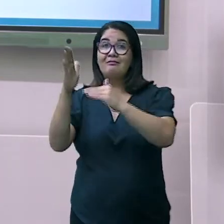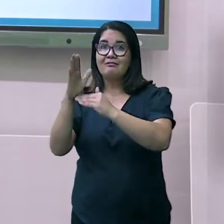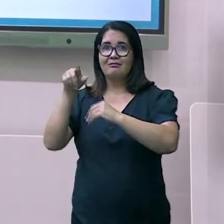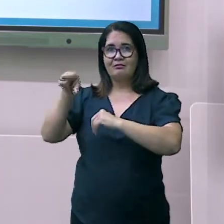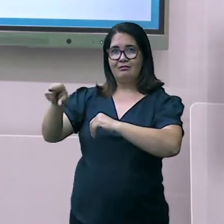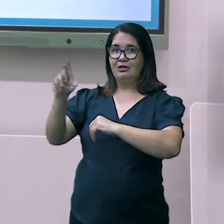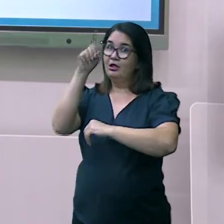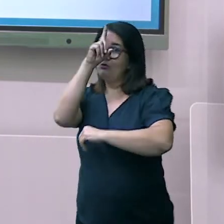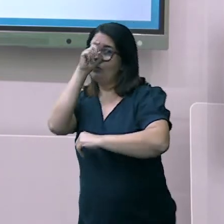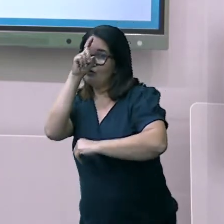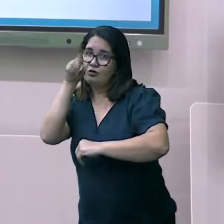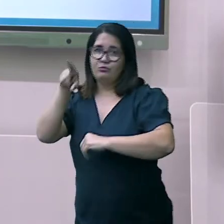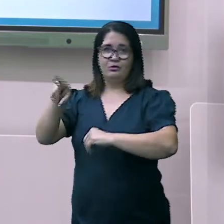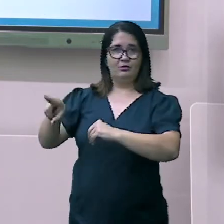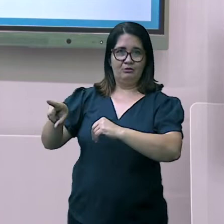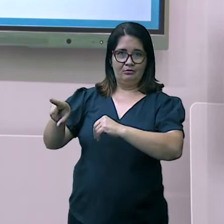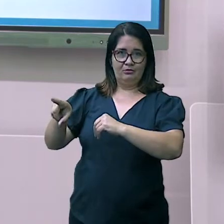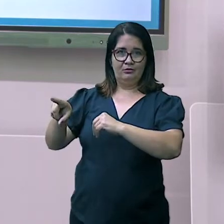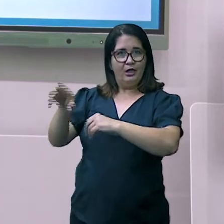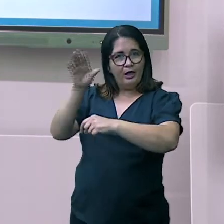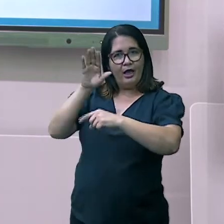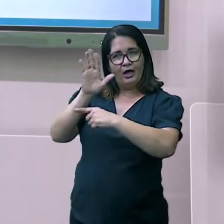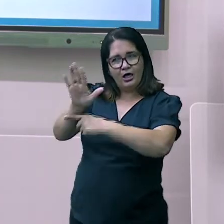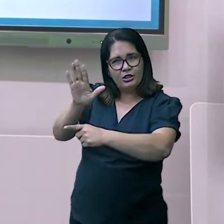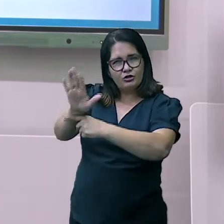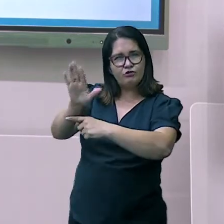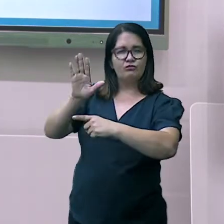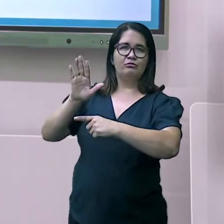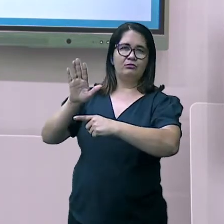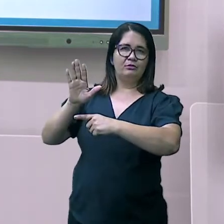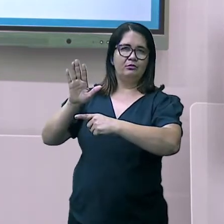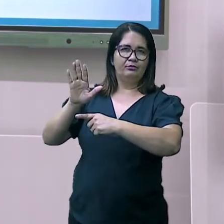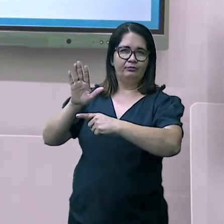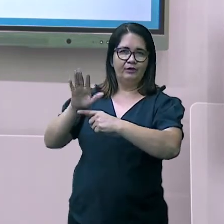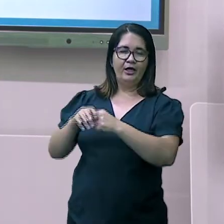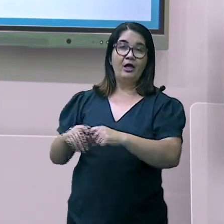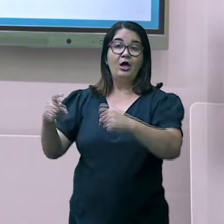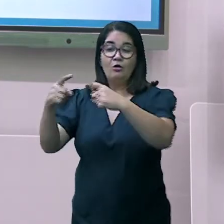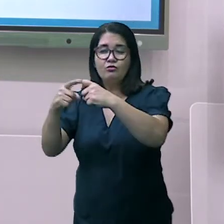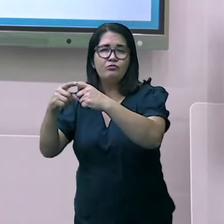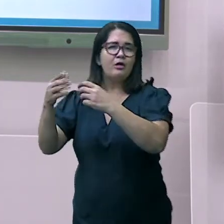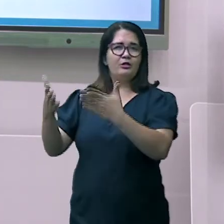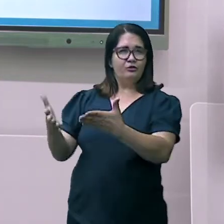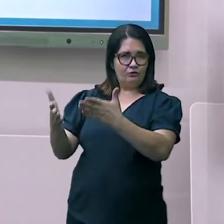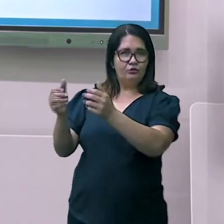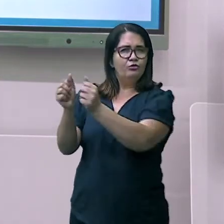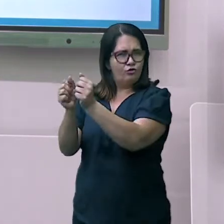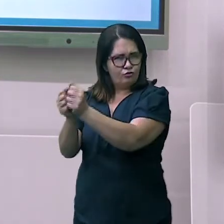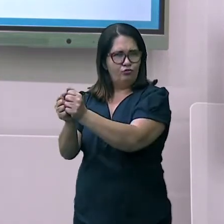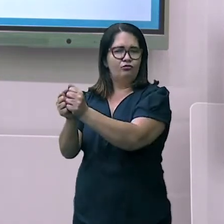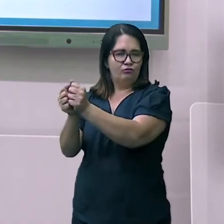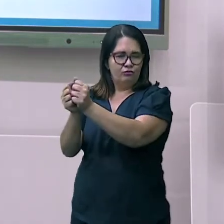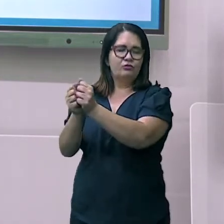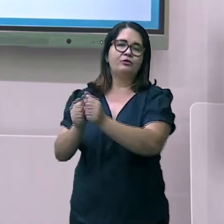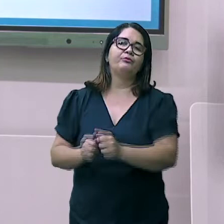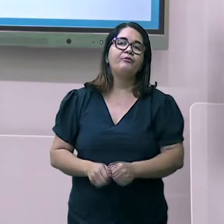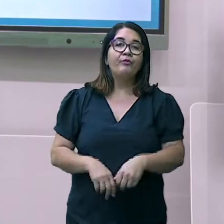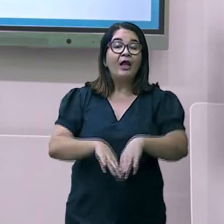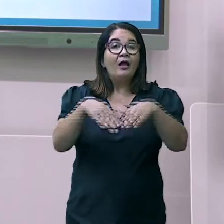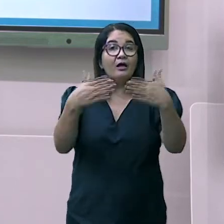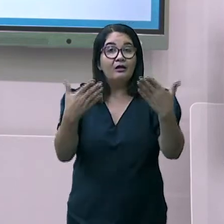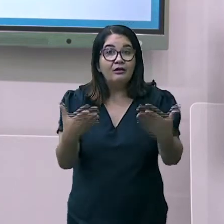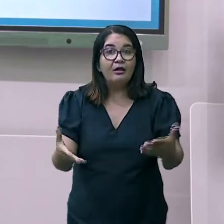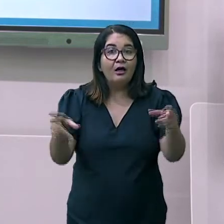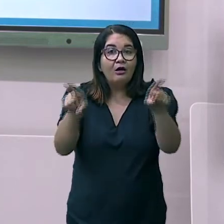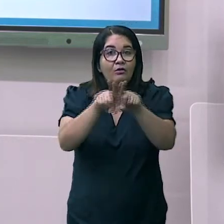em dia, com os partos humanizados ou partos naturais, que são os partos onde o